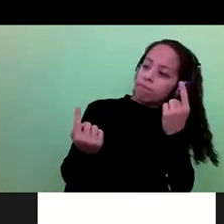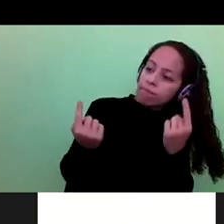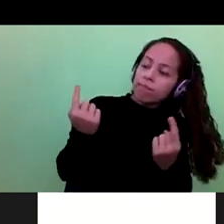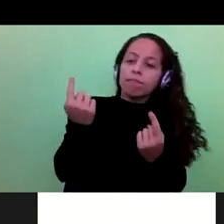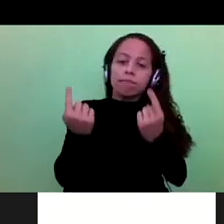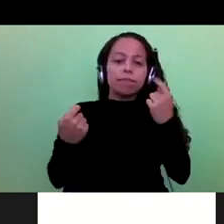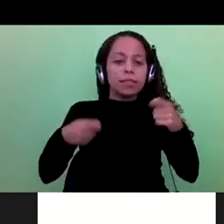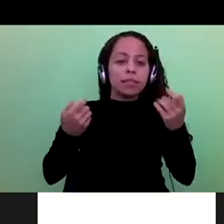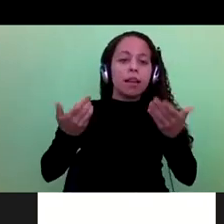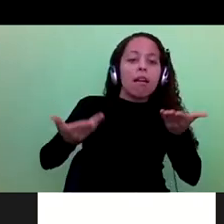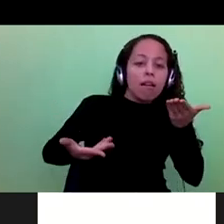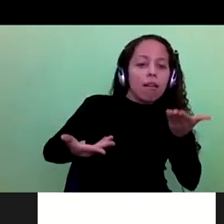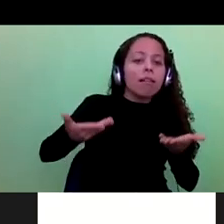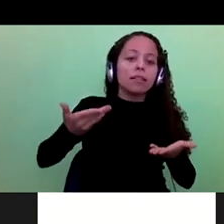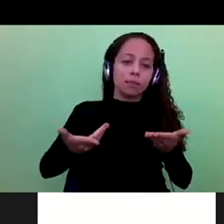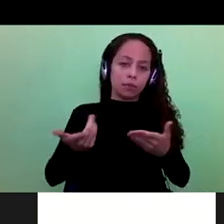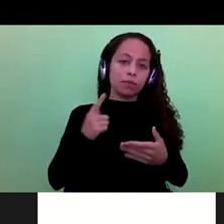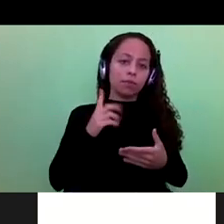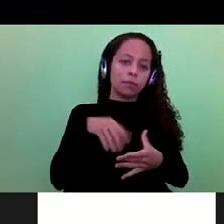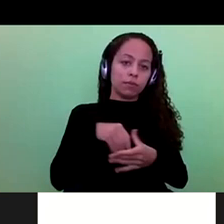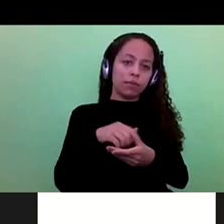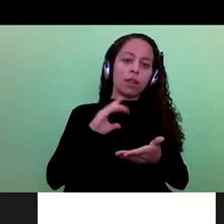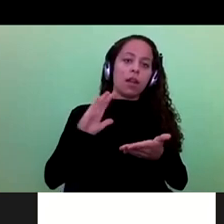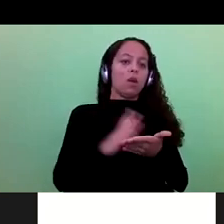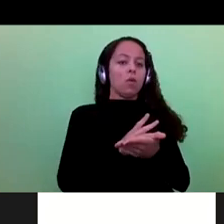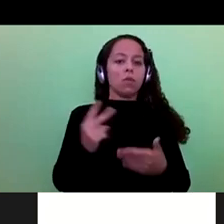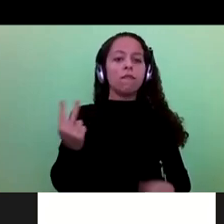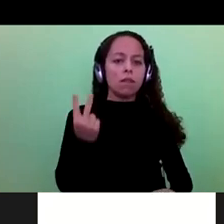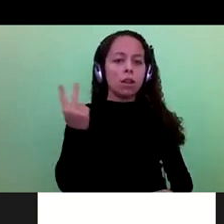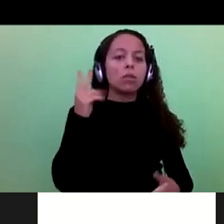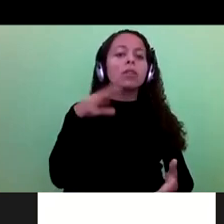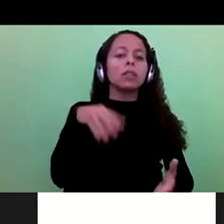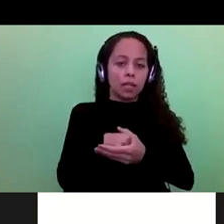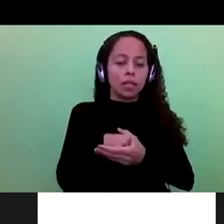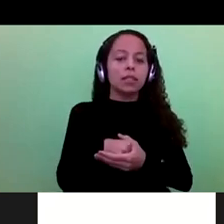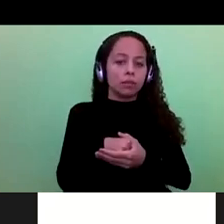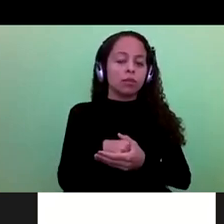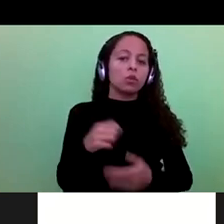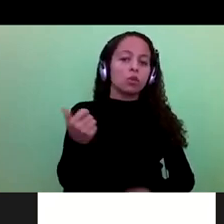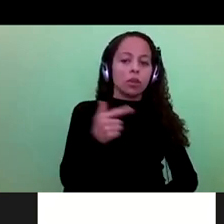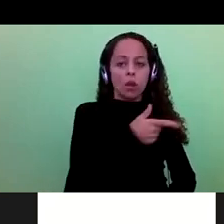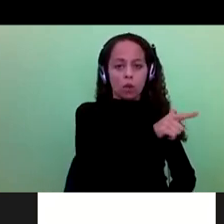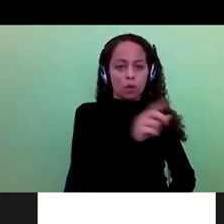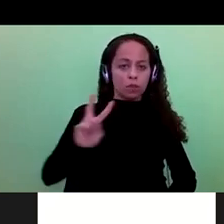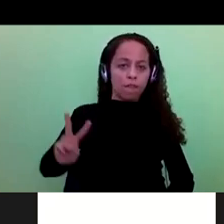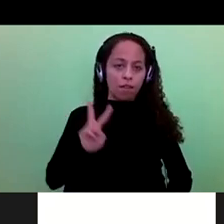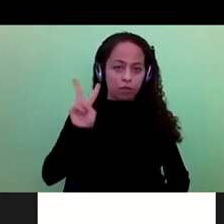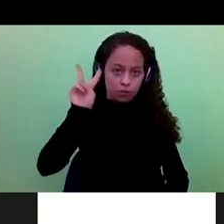ressaltar mais alguns valores em detrimento de outros. Então,